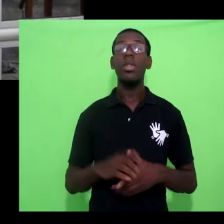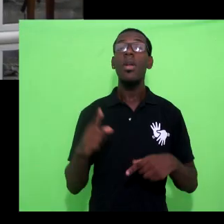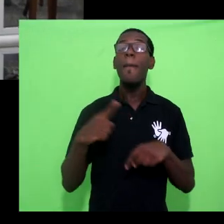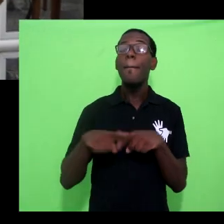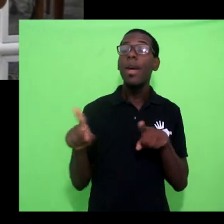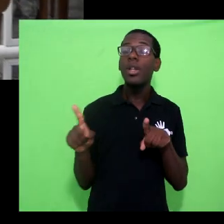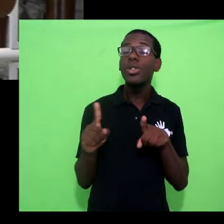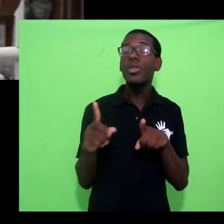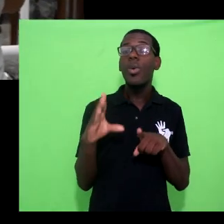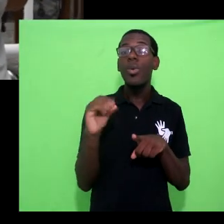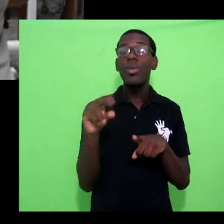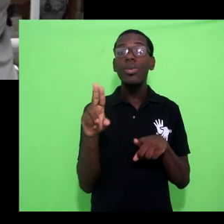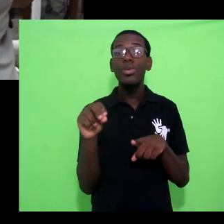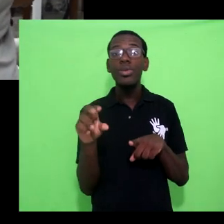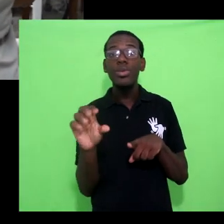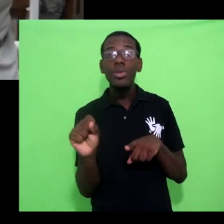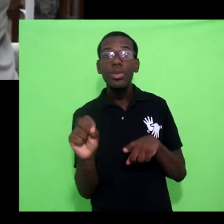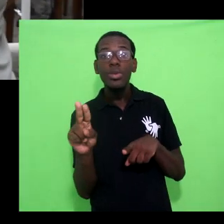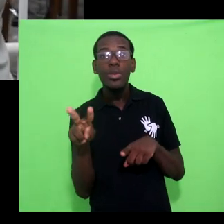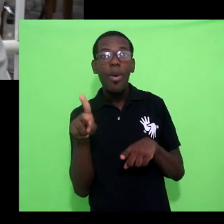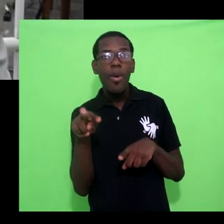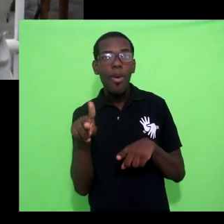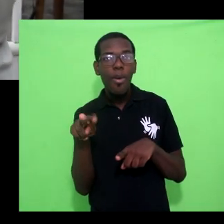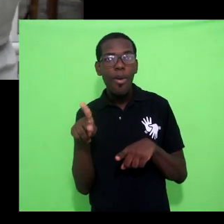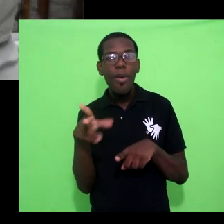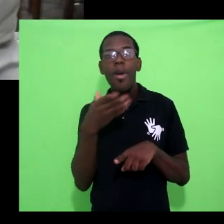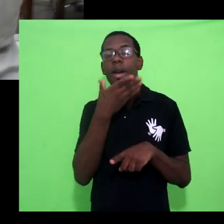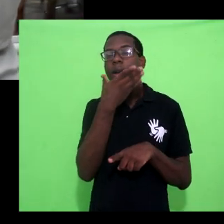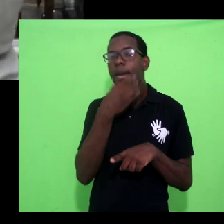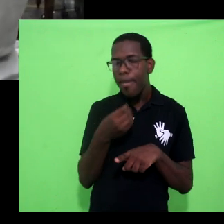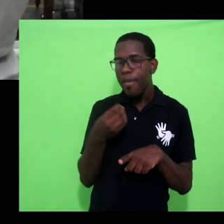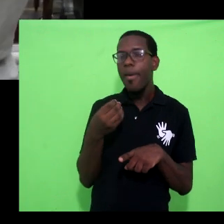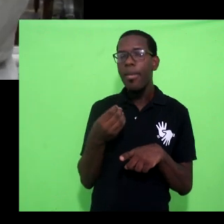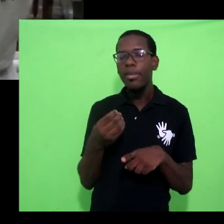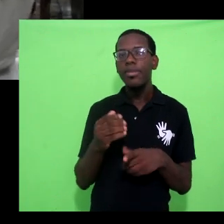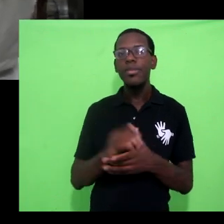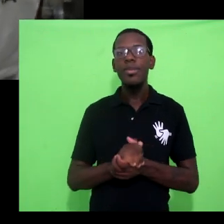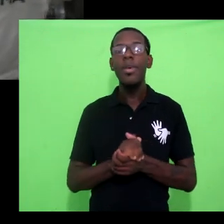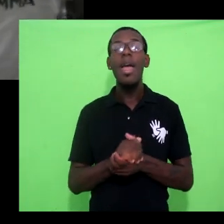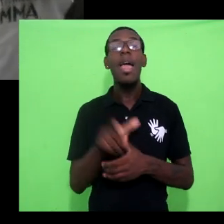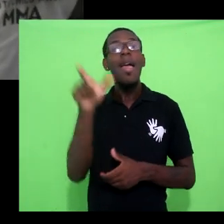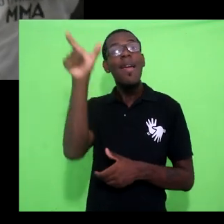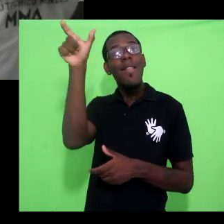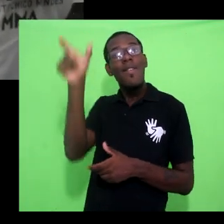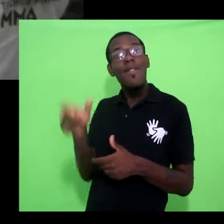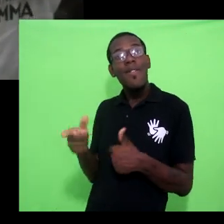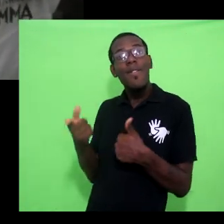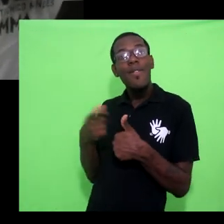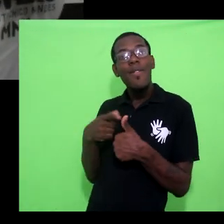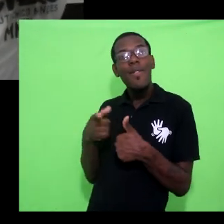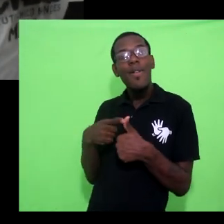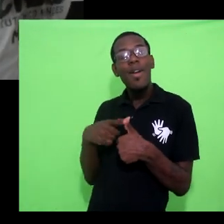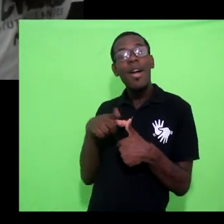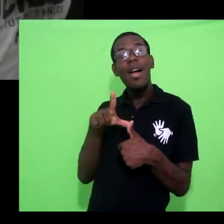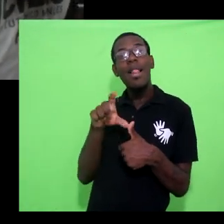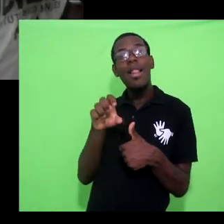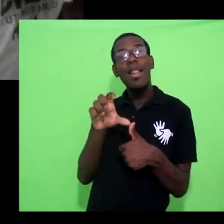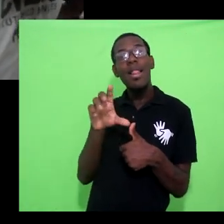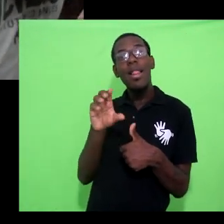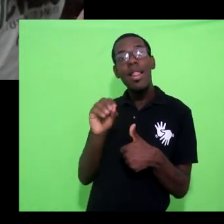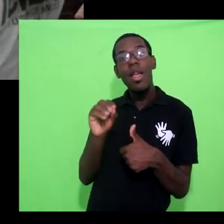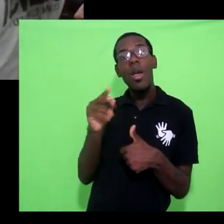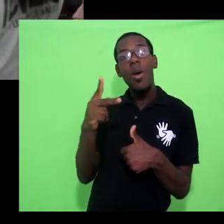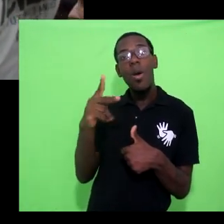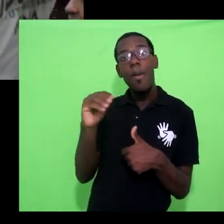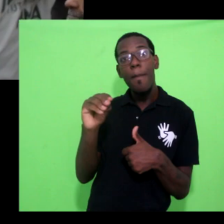Mas eu conheci o Van Dyck, o irmão do Valdir. Exatamente. Ele foi ao Colégio Leopoldo,